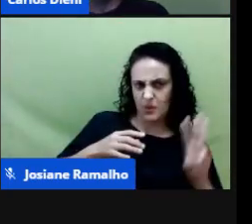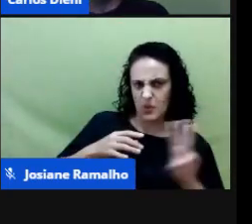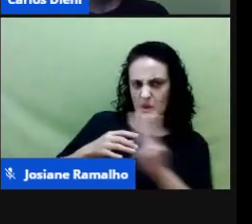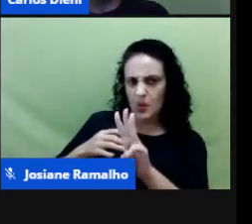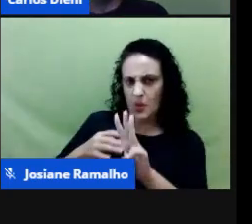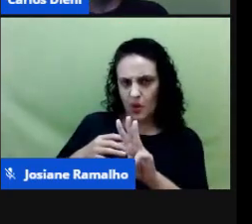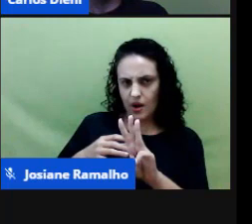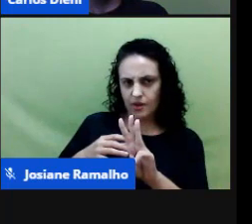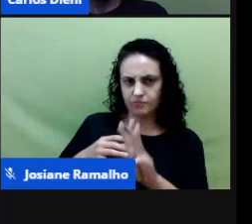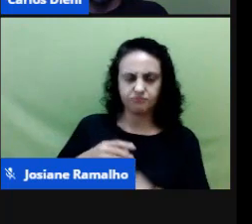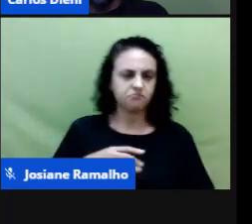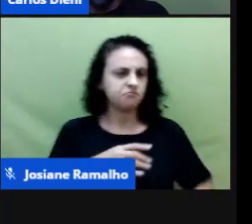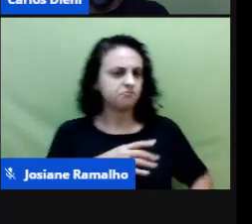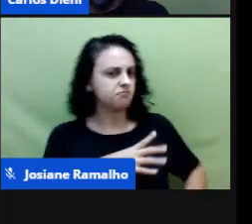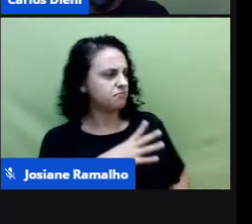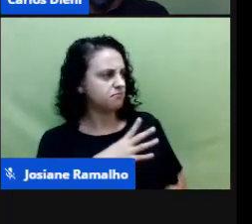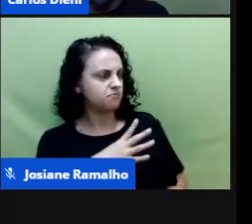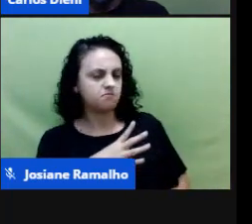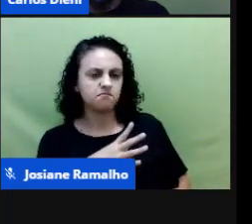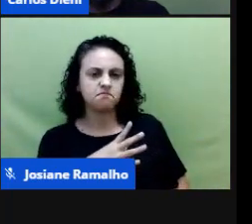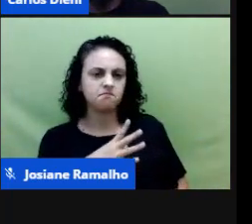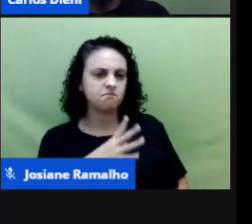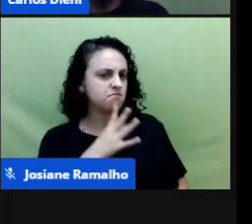os três elementos